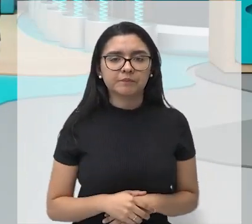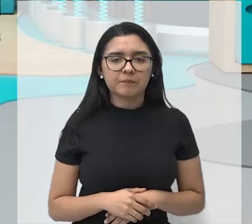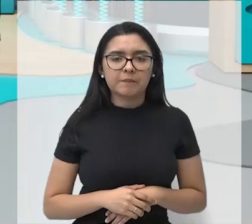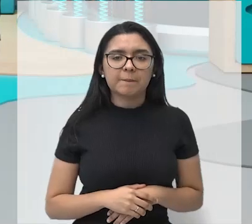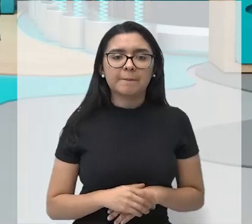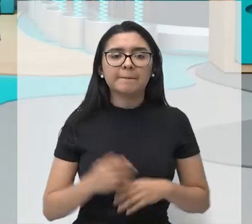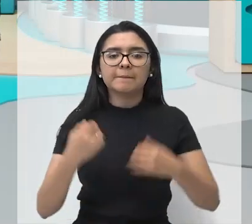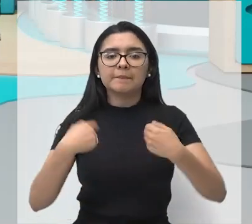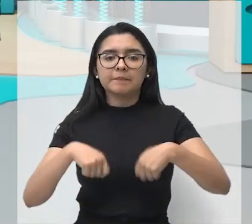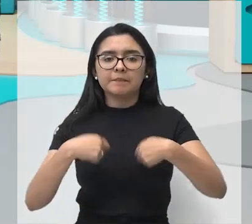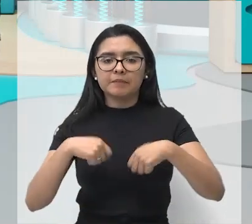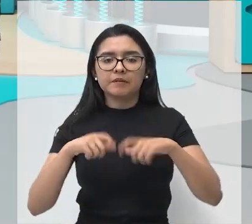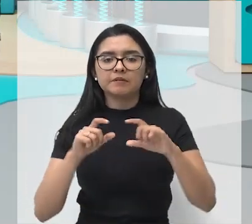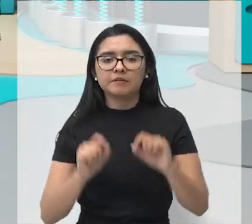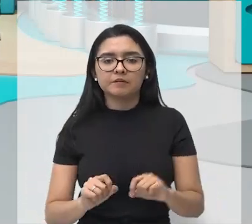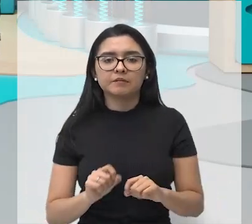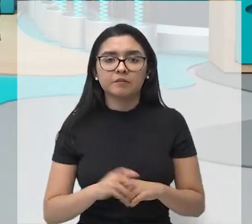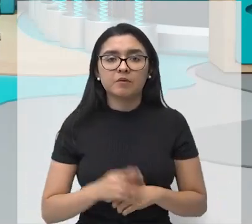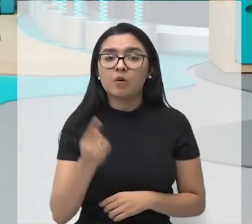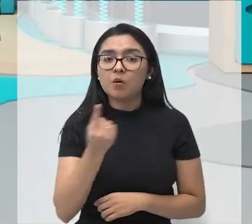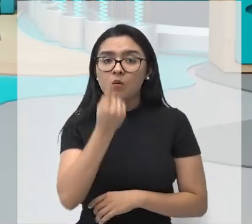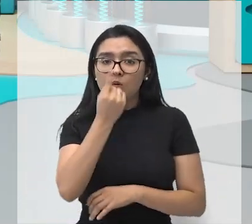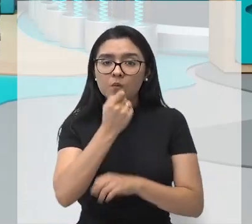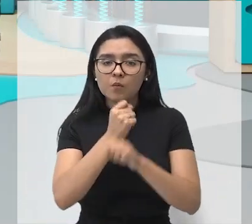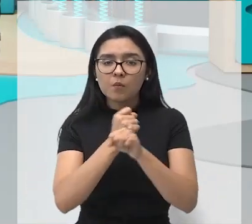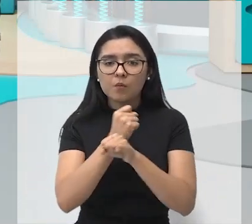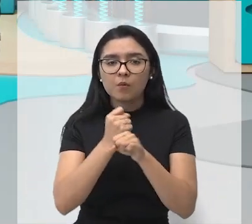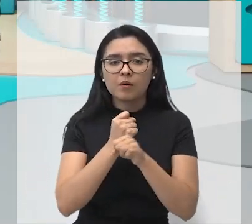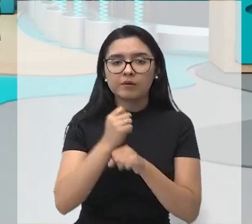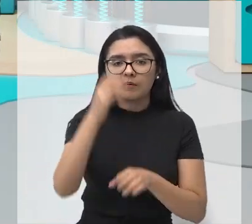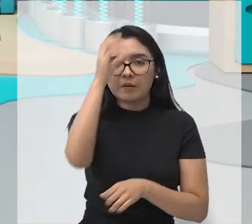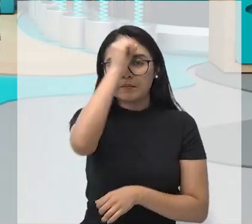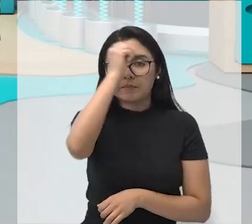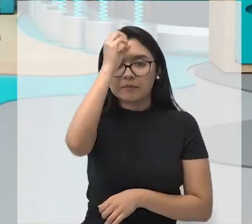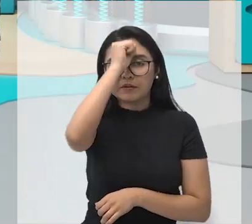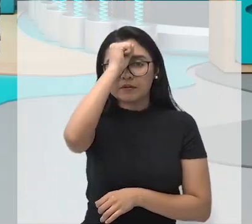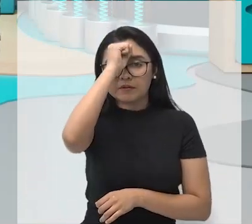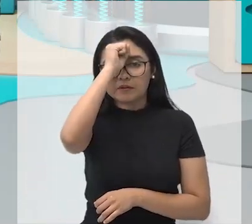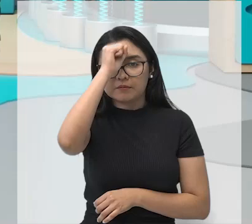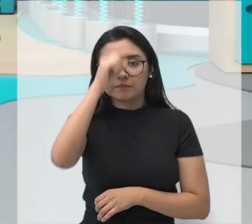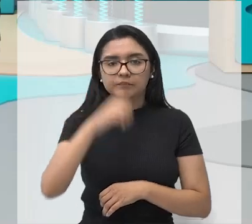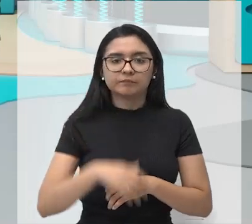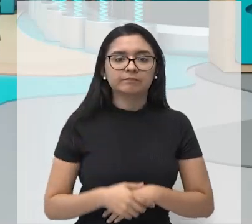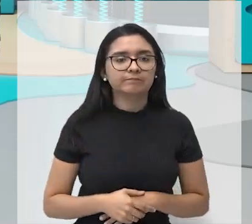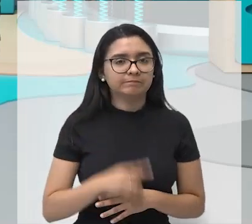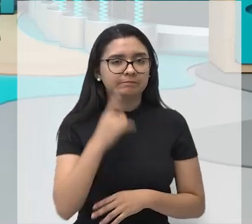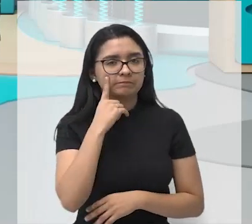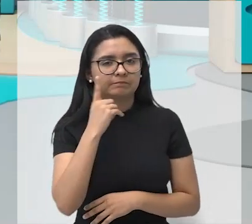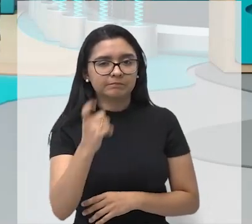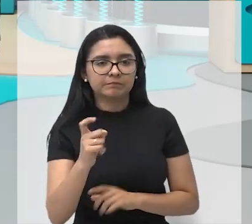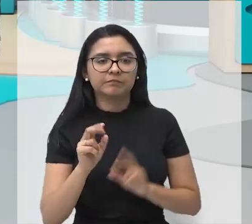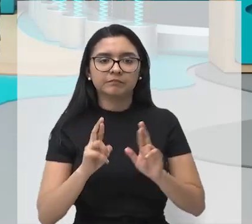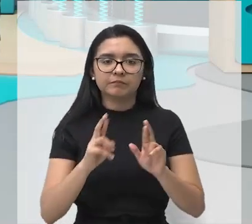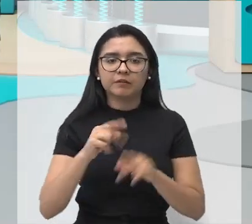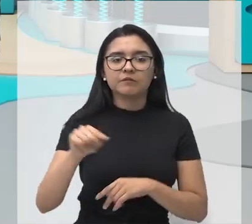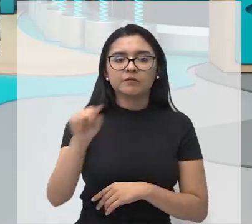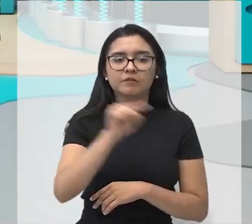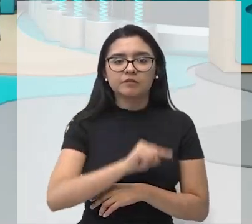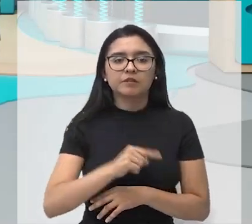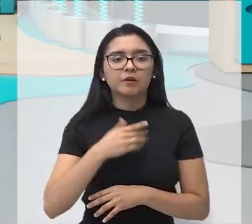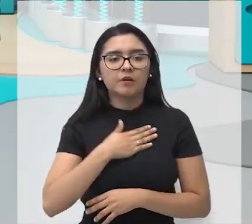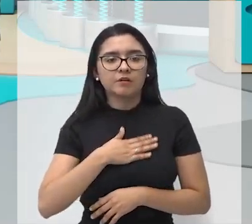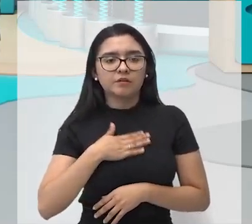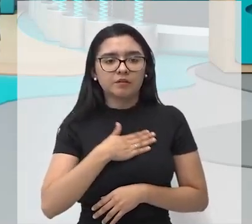ele precisou mais ou menos de 1 ano para aprender a manobra da forma correta e perfeita. Interessante, né? Espero que vocês tenham